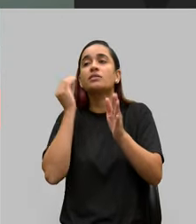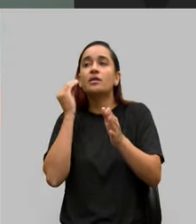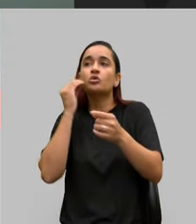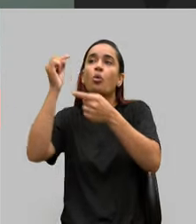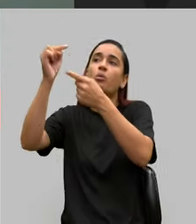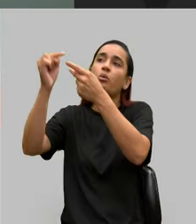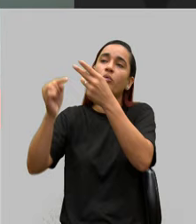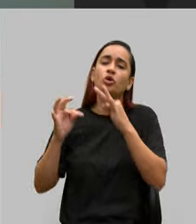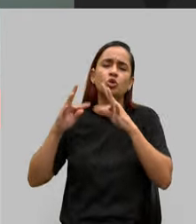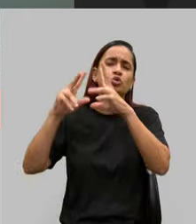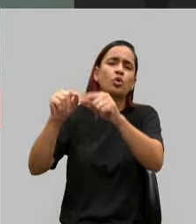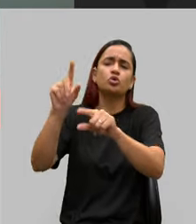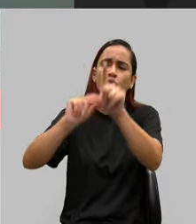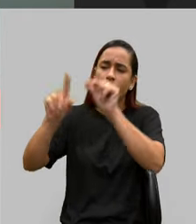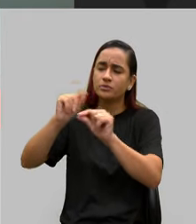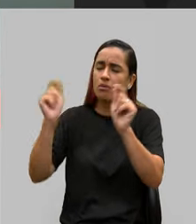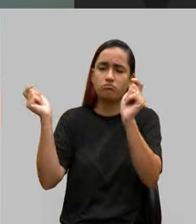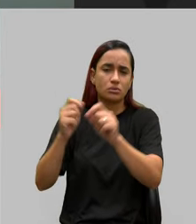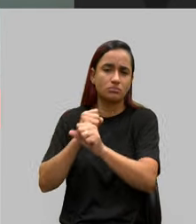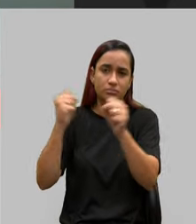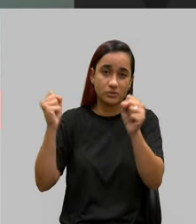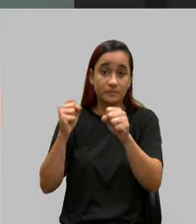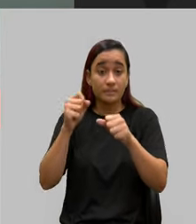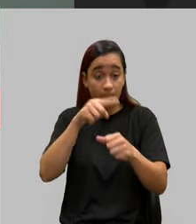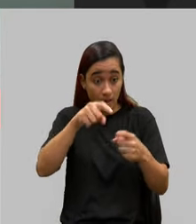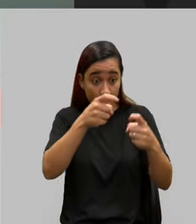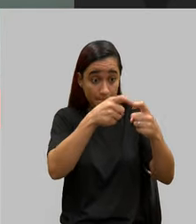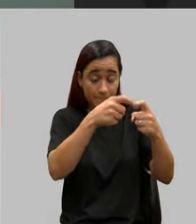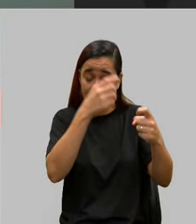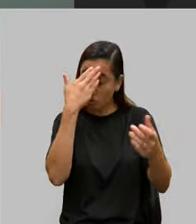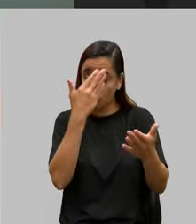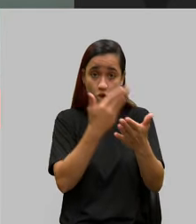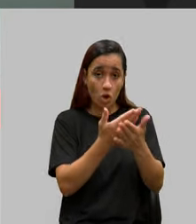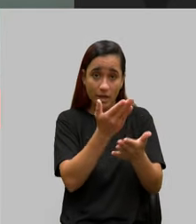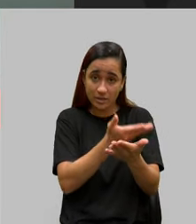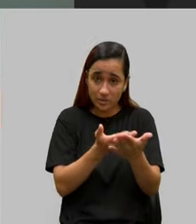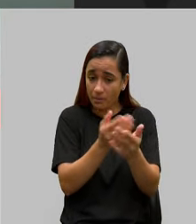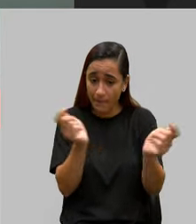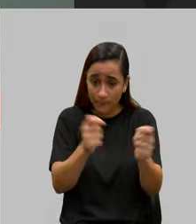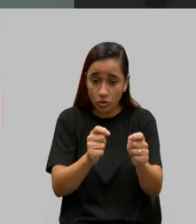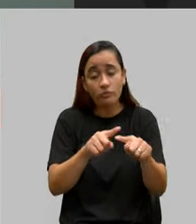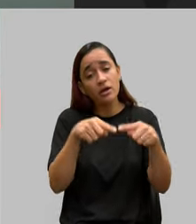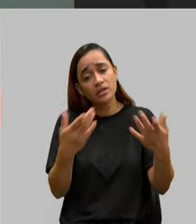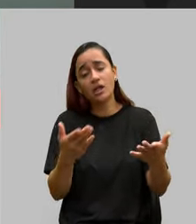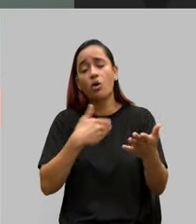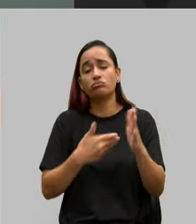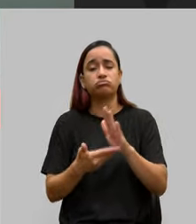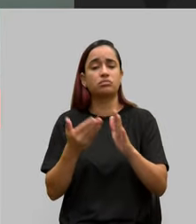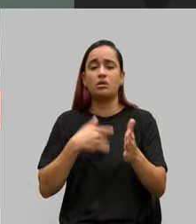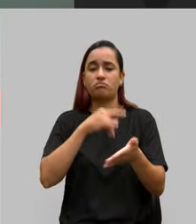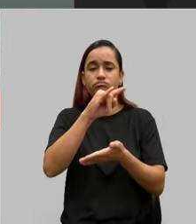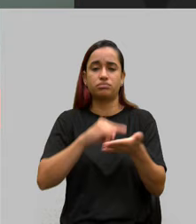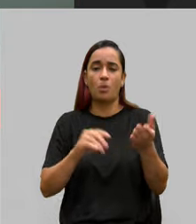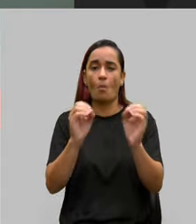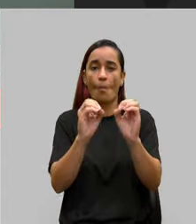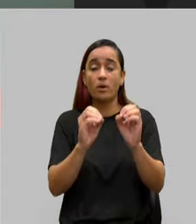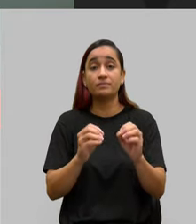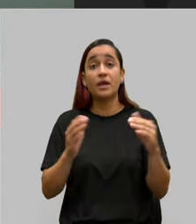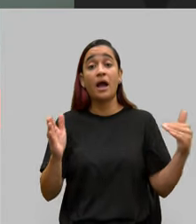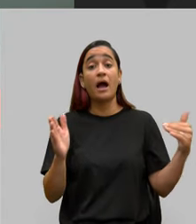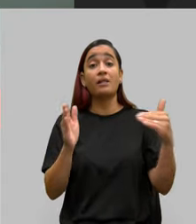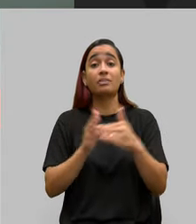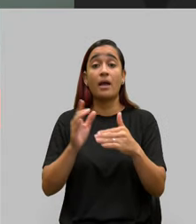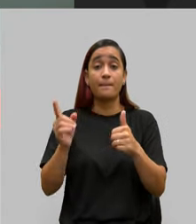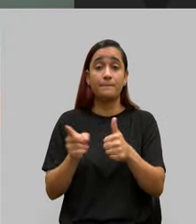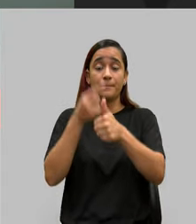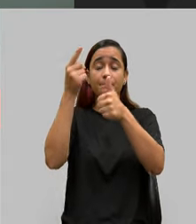especialistas não acreditavam que poderia haver sucesso no tratamento então não prescreviam até que meu primeiro paciente portador de parkson